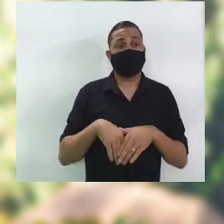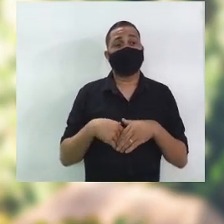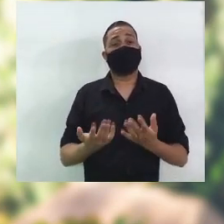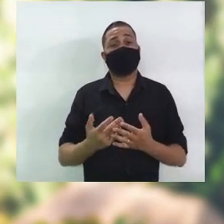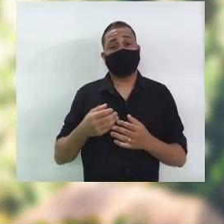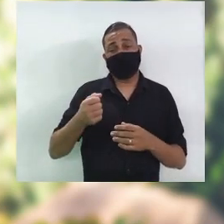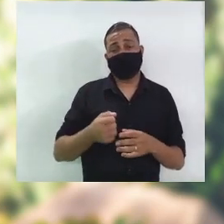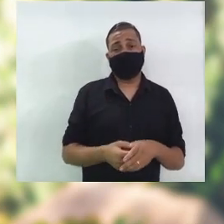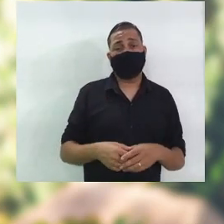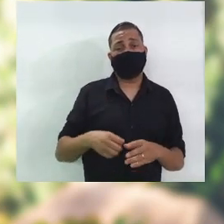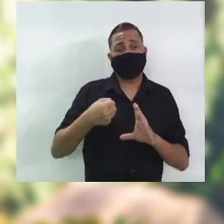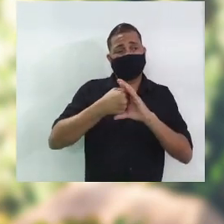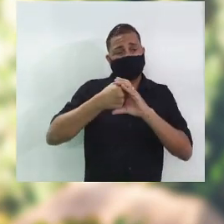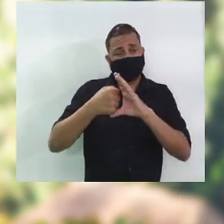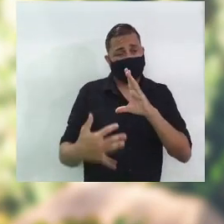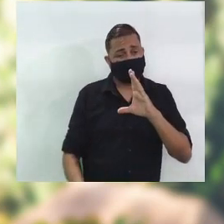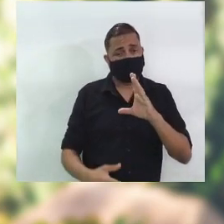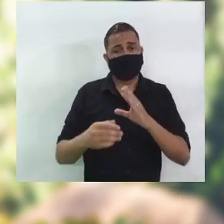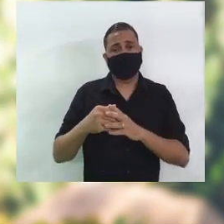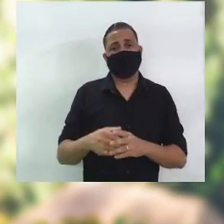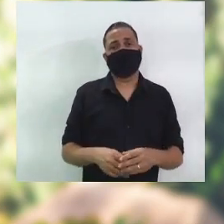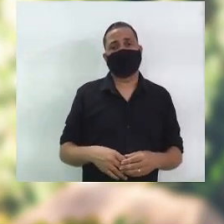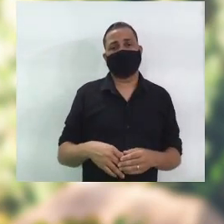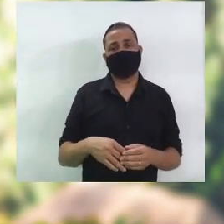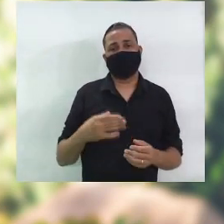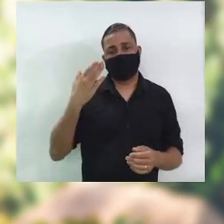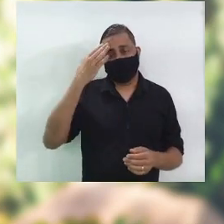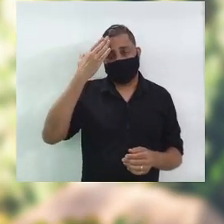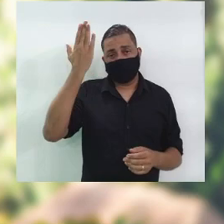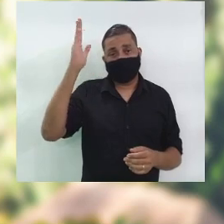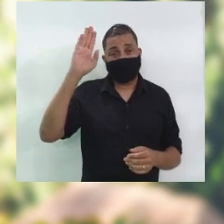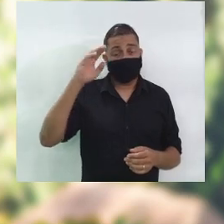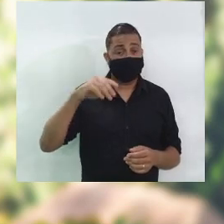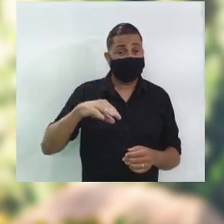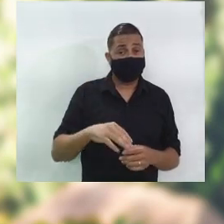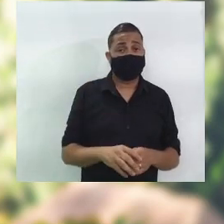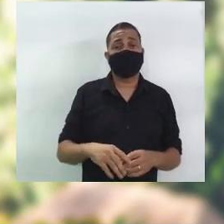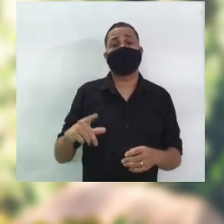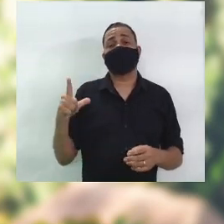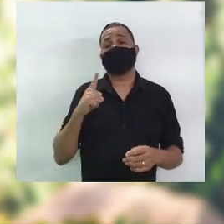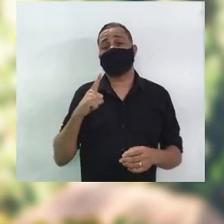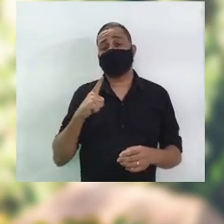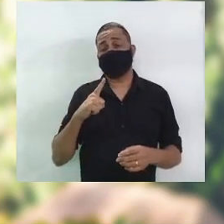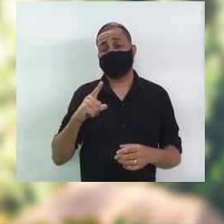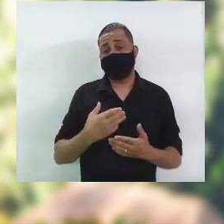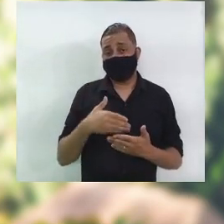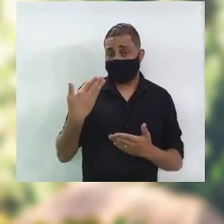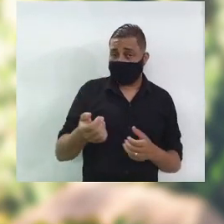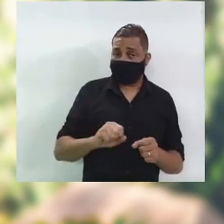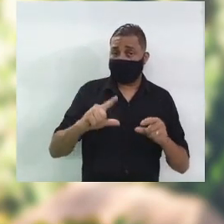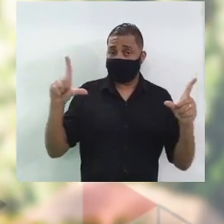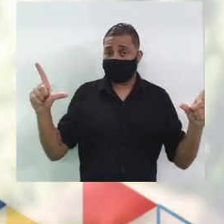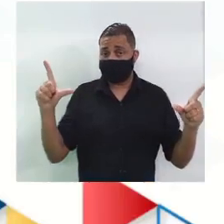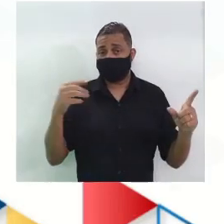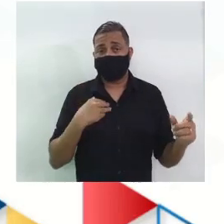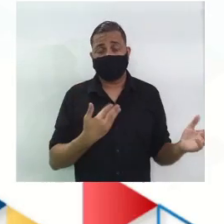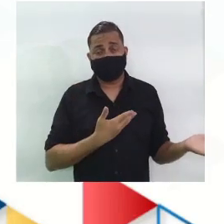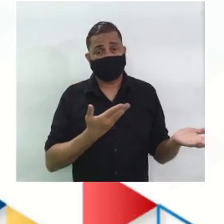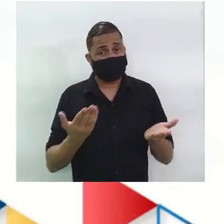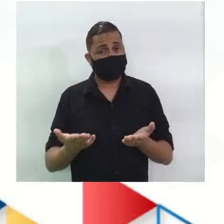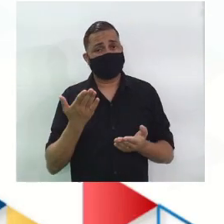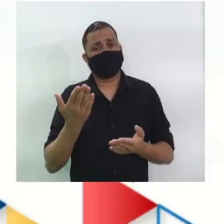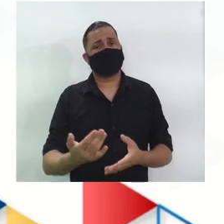as características principais do Hare Krishna e vamos adiante. Na tela, ainda trago para